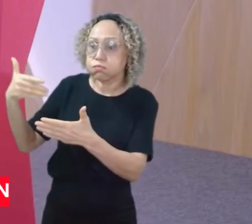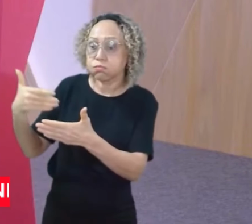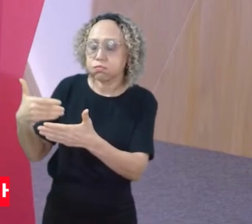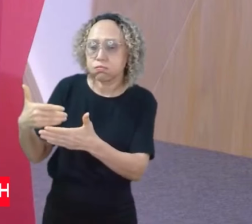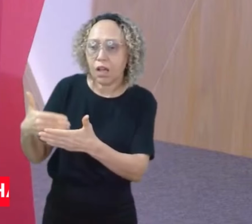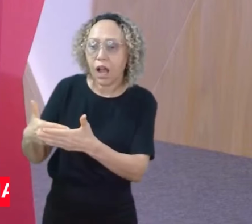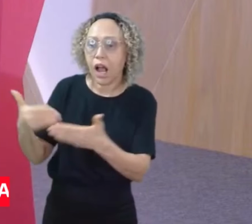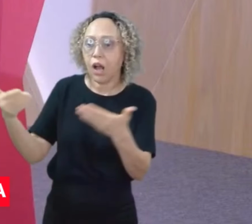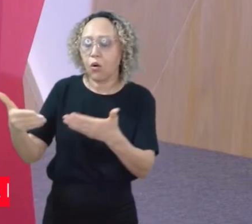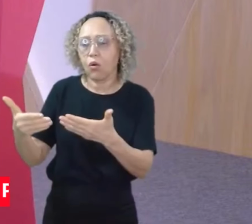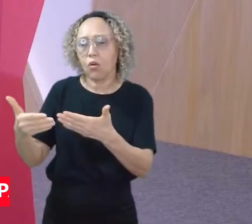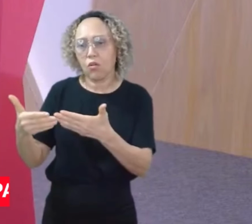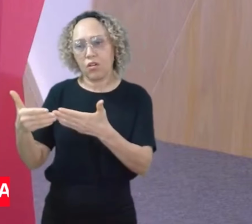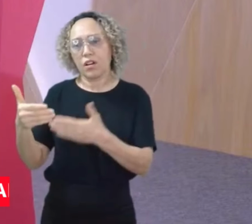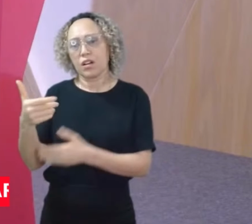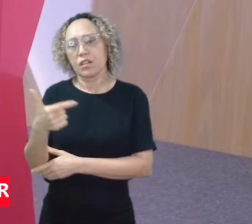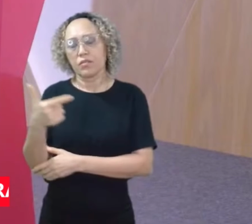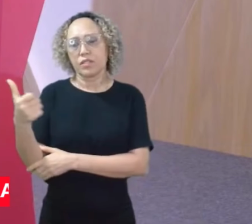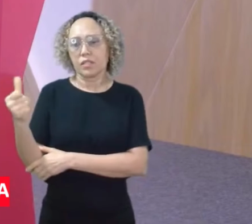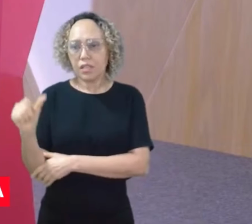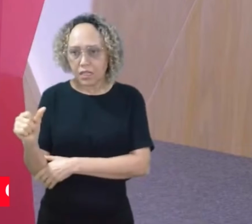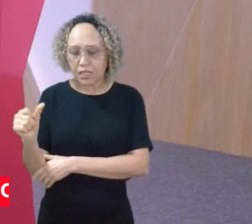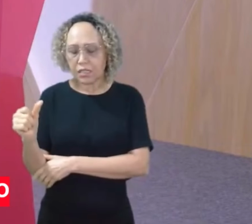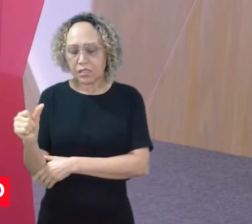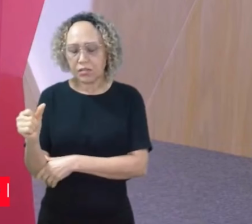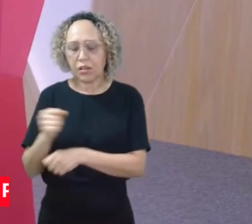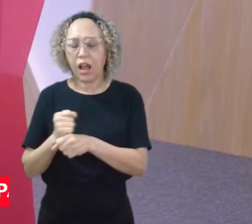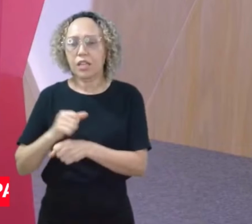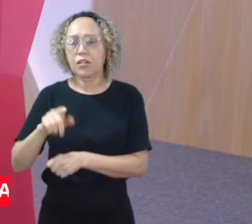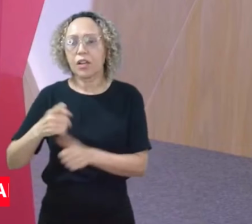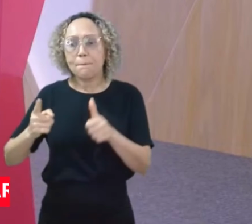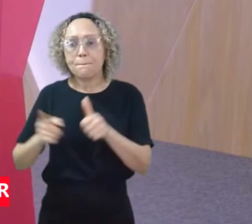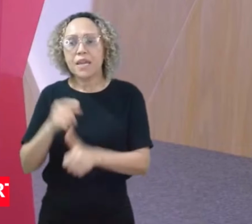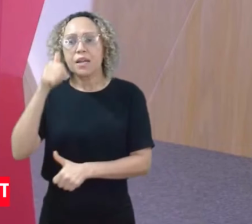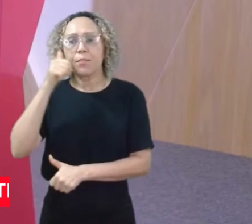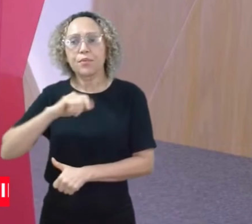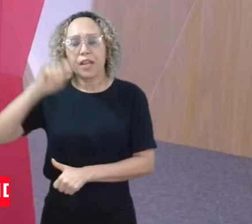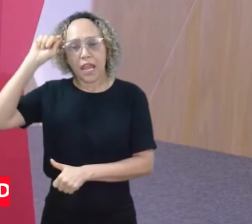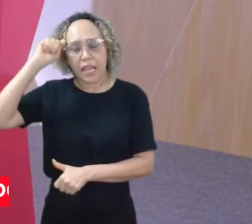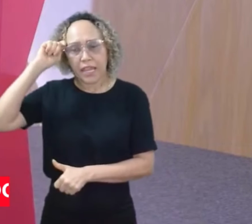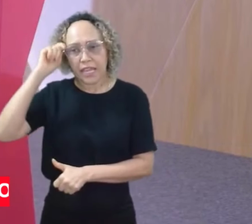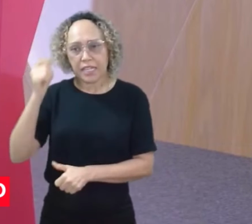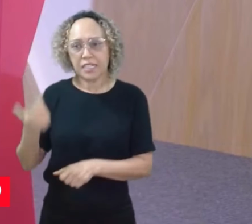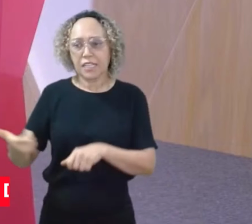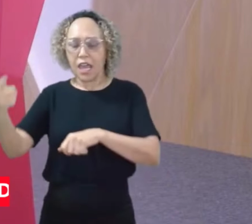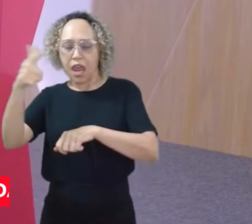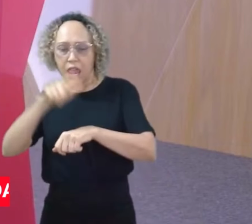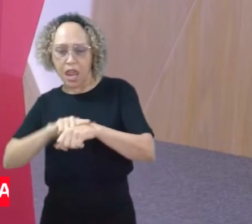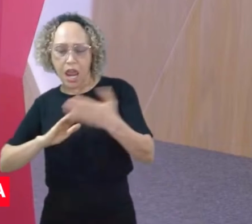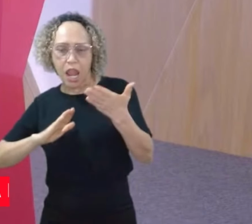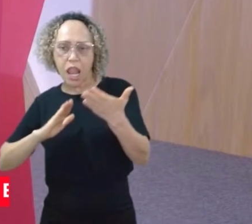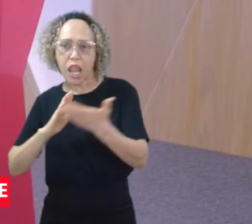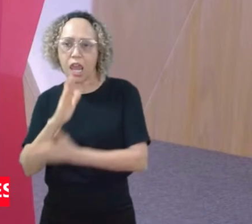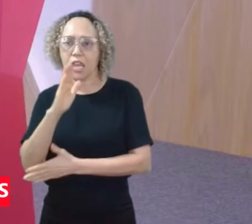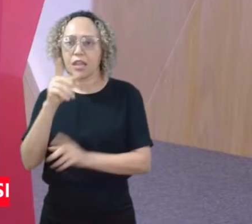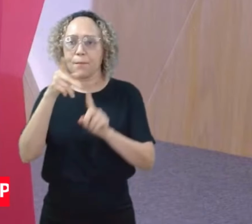para a mesa da Assembleia de Minas Gerais. O que isso significa para você e também para a política